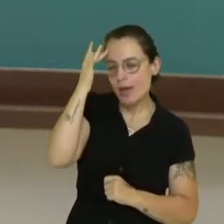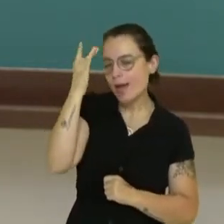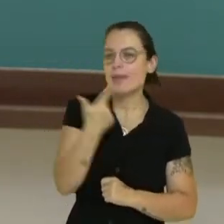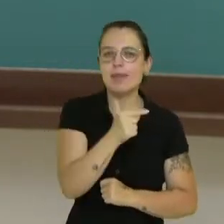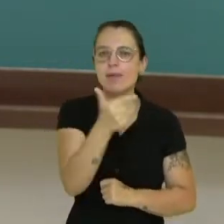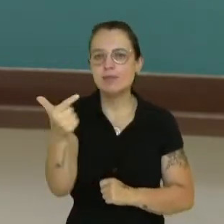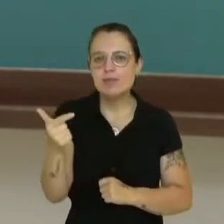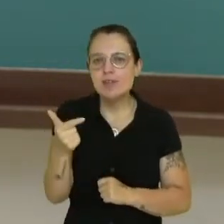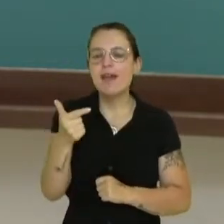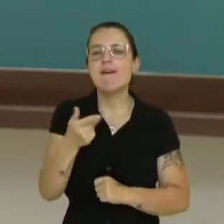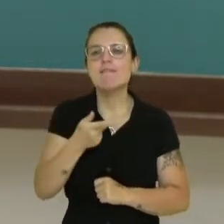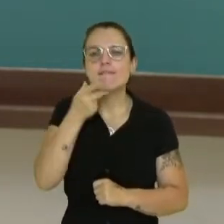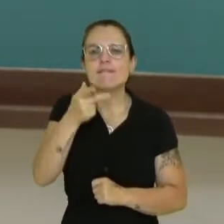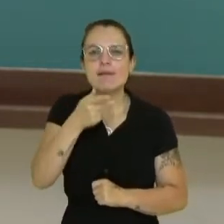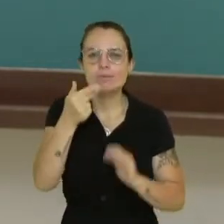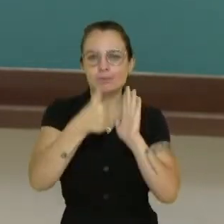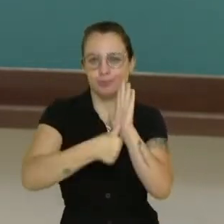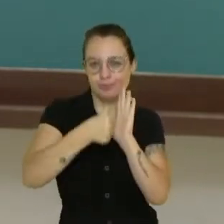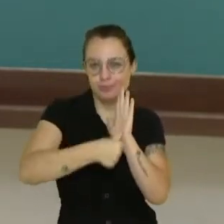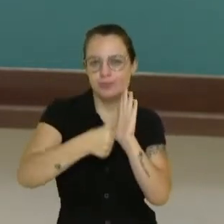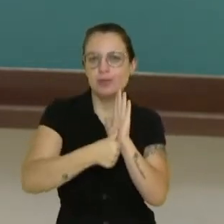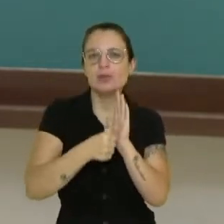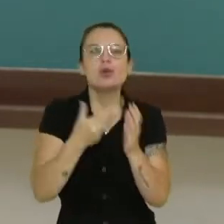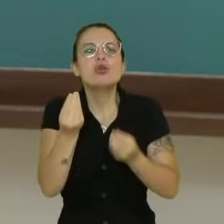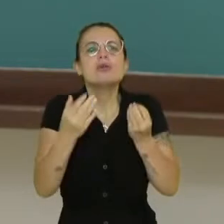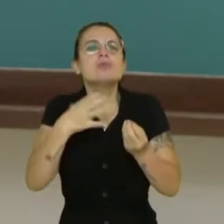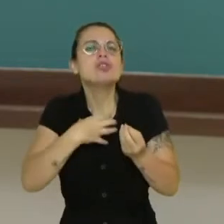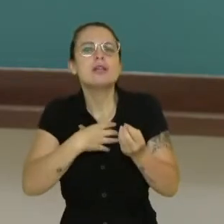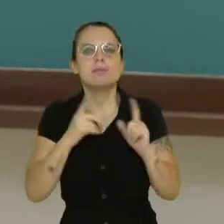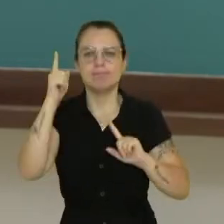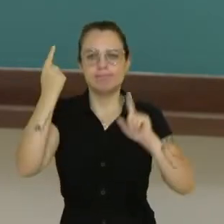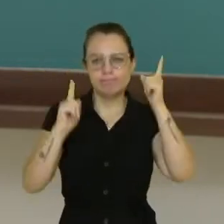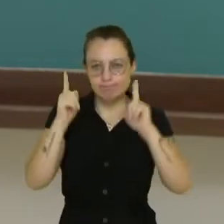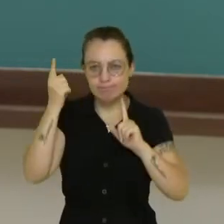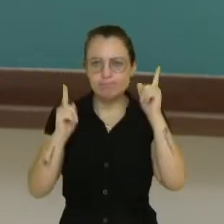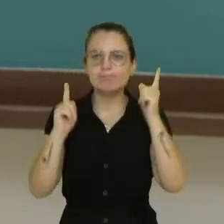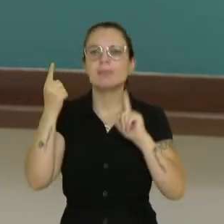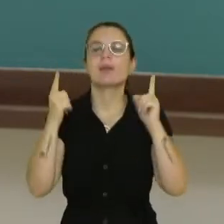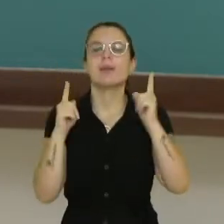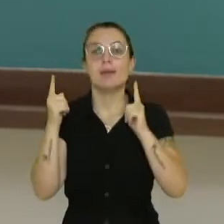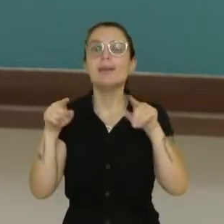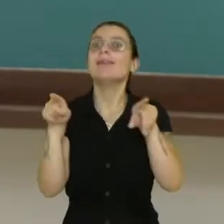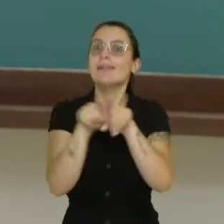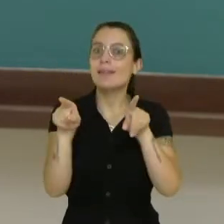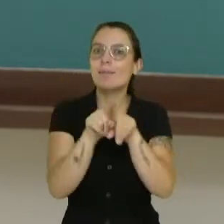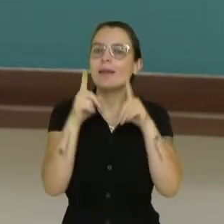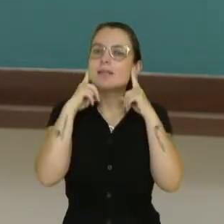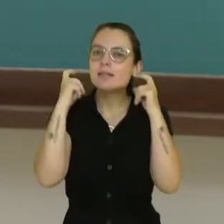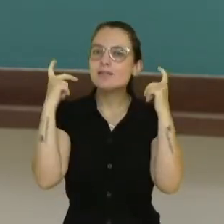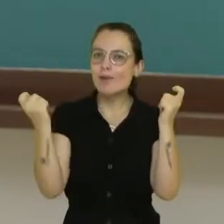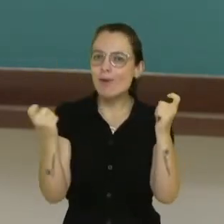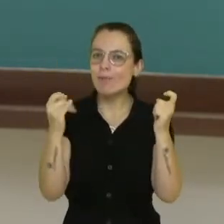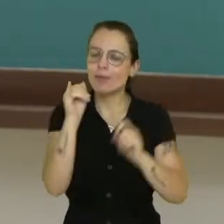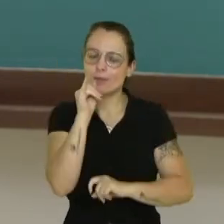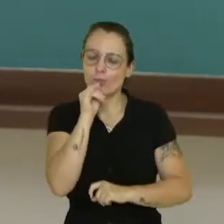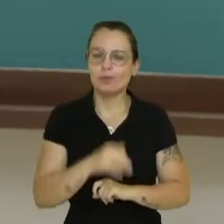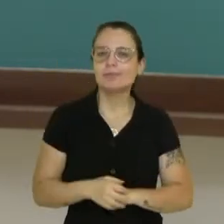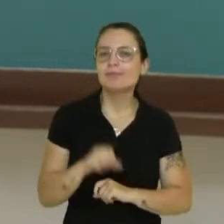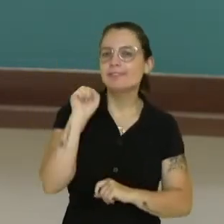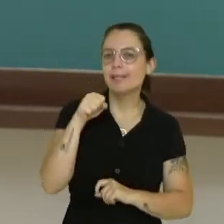como a nossa de hoje, ele se comunicava por gestos e sons. O som, então, é uma das primeiras formas